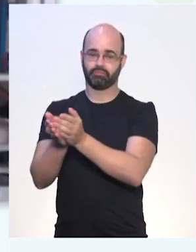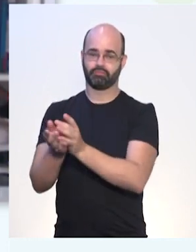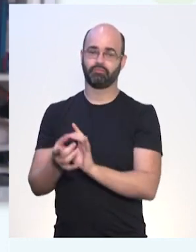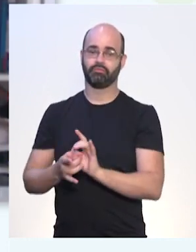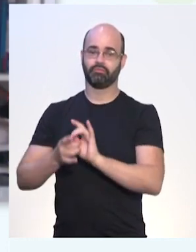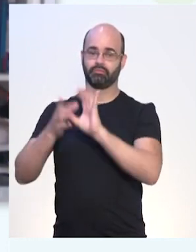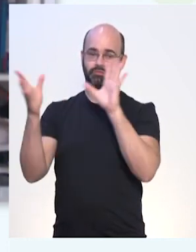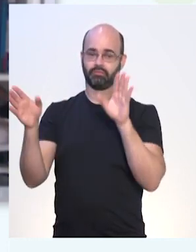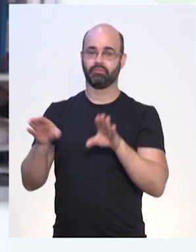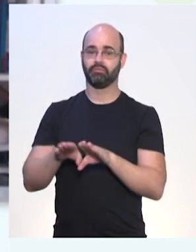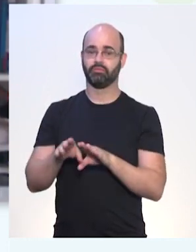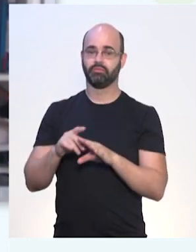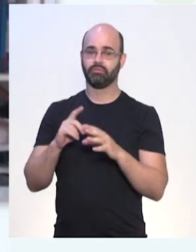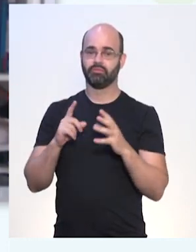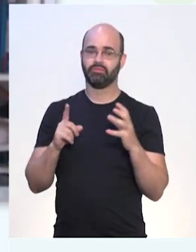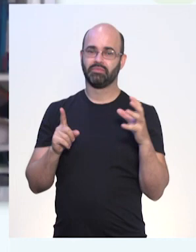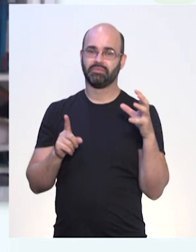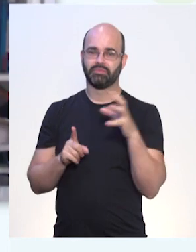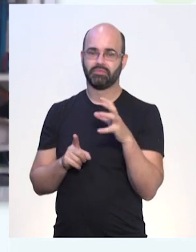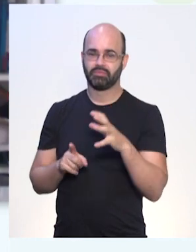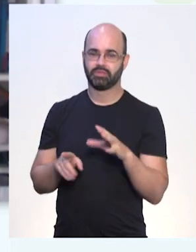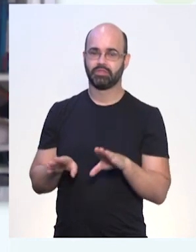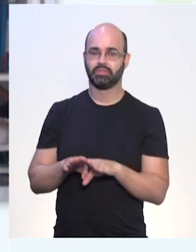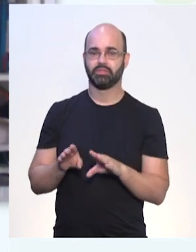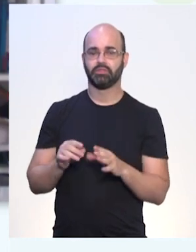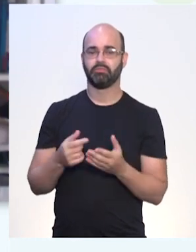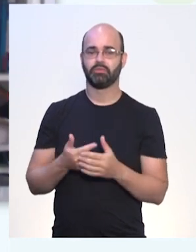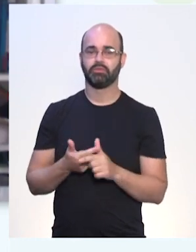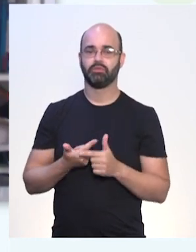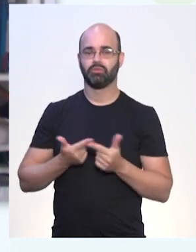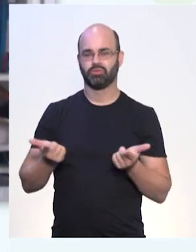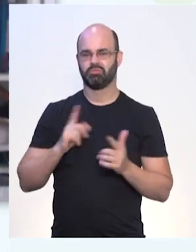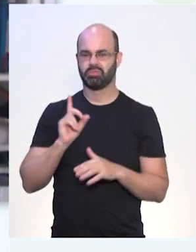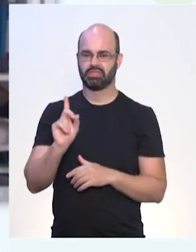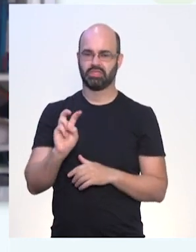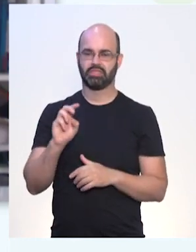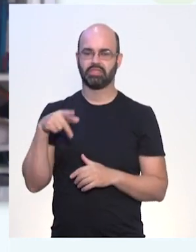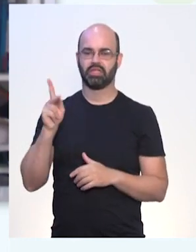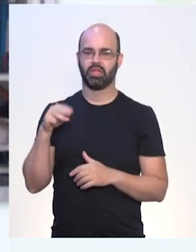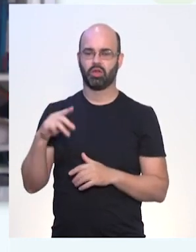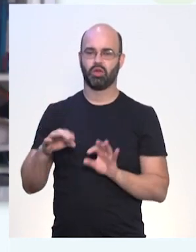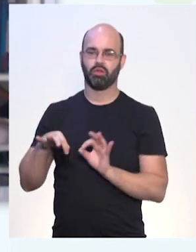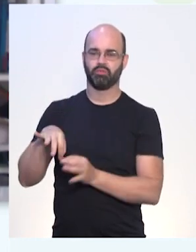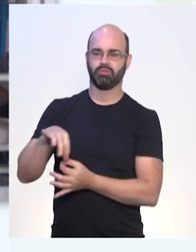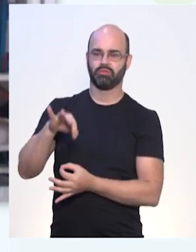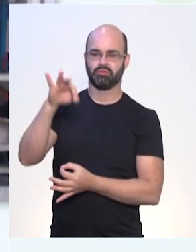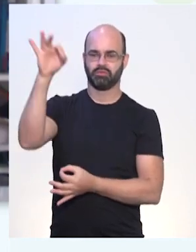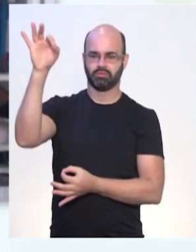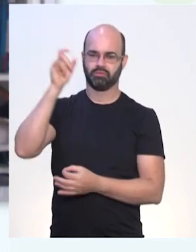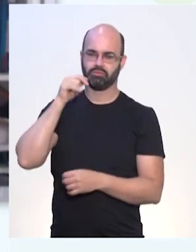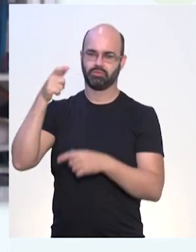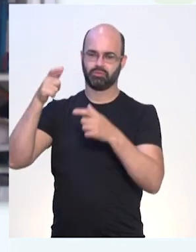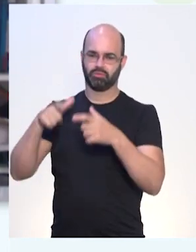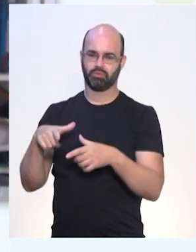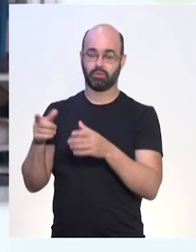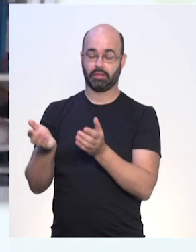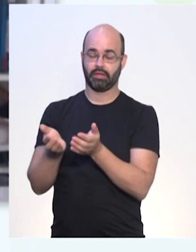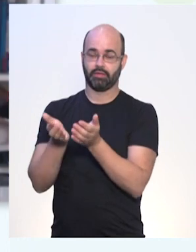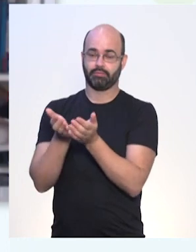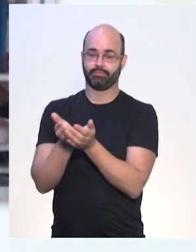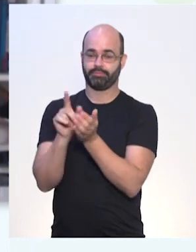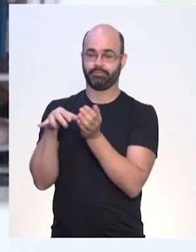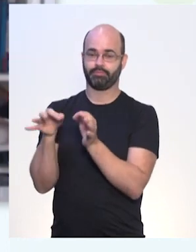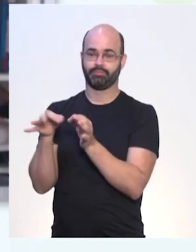também não foi afetada diretamente por sorte ela tava cerca de 15 km ali do centro portuário e